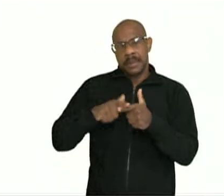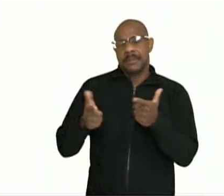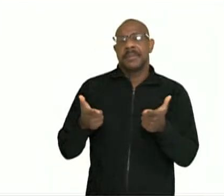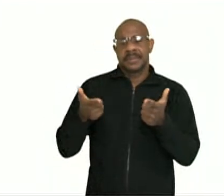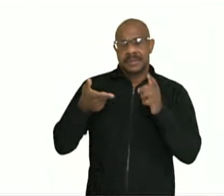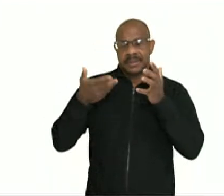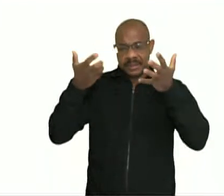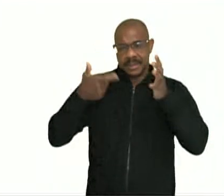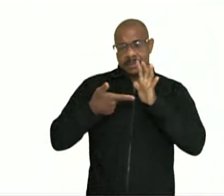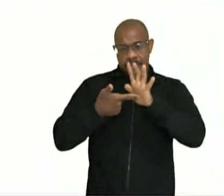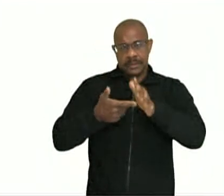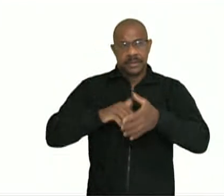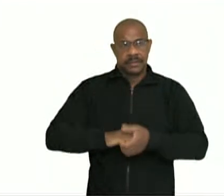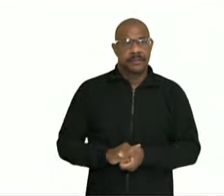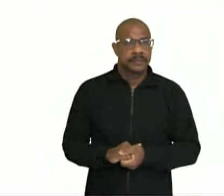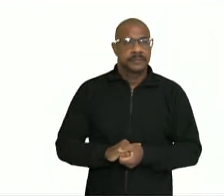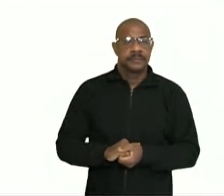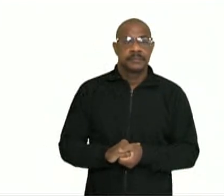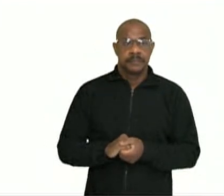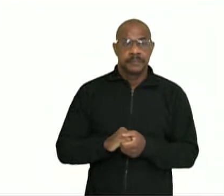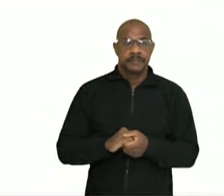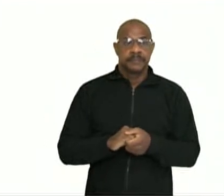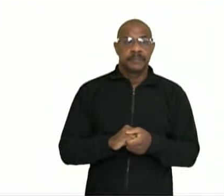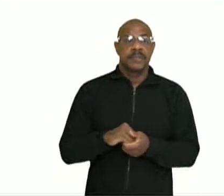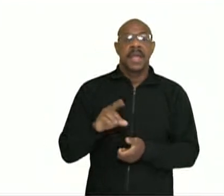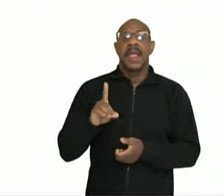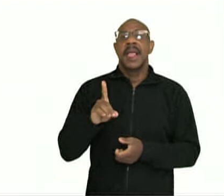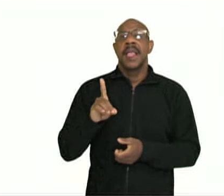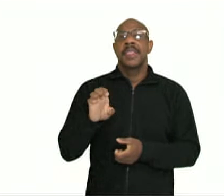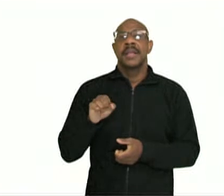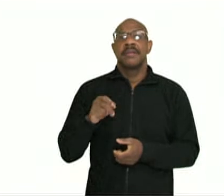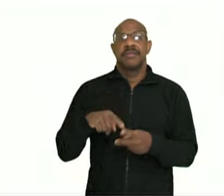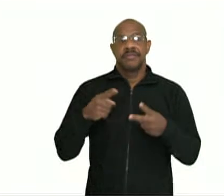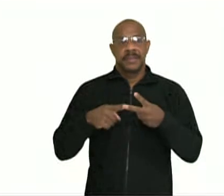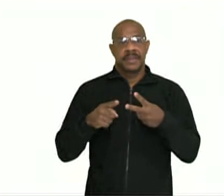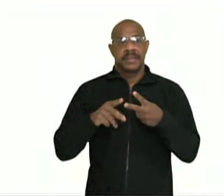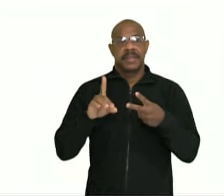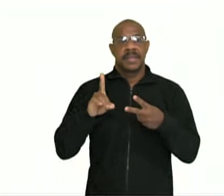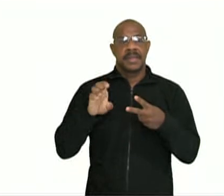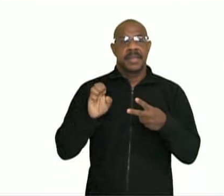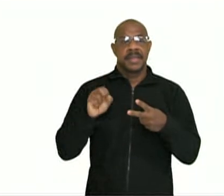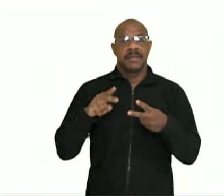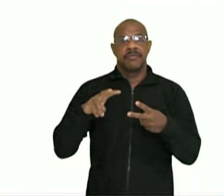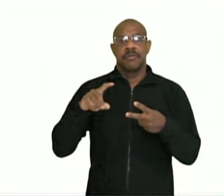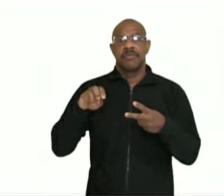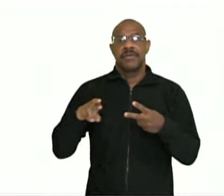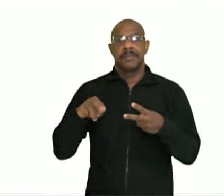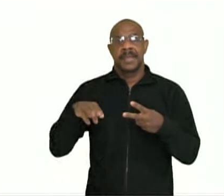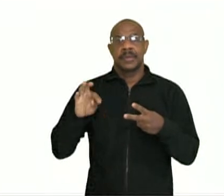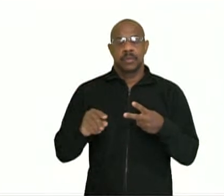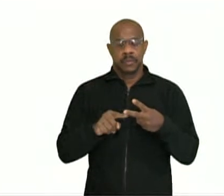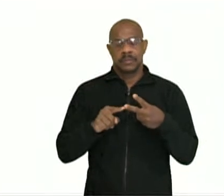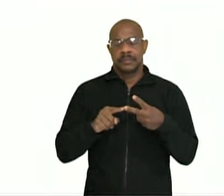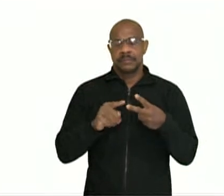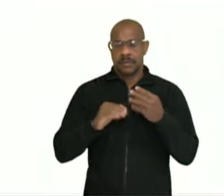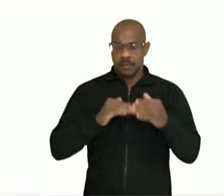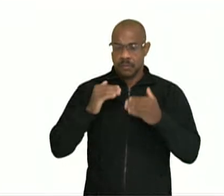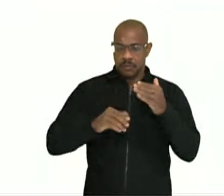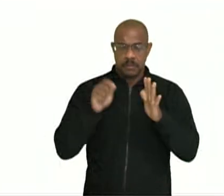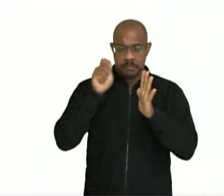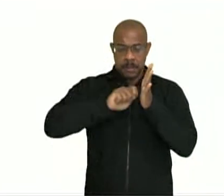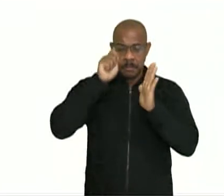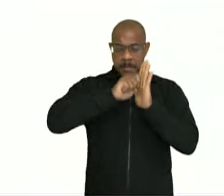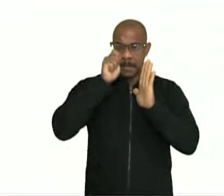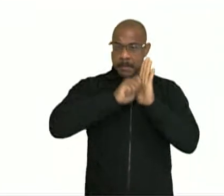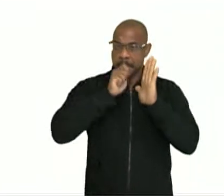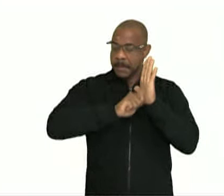analisada. No desenvolvimento, como o próprio nome diz, você vai desenvolver. Se é um artigo de opinião, o